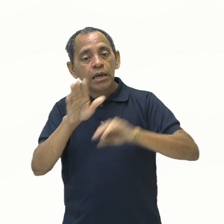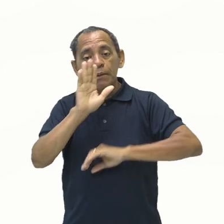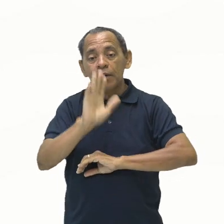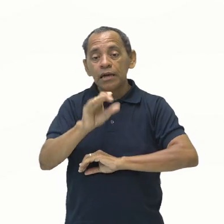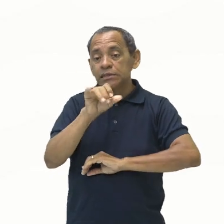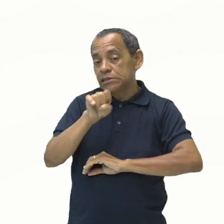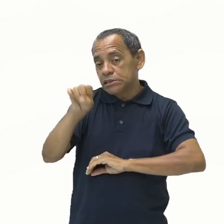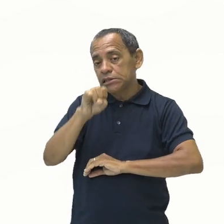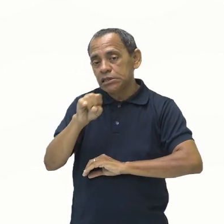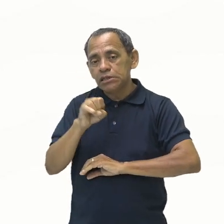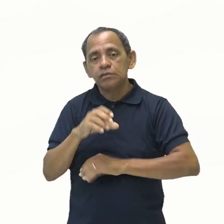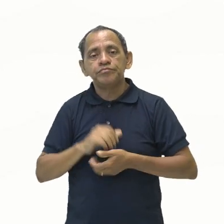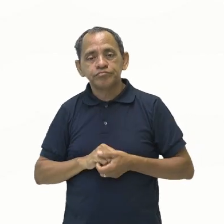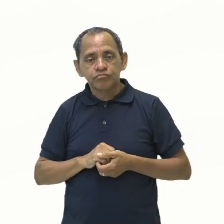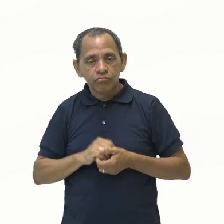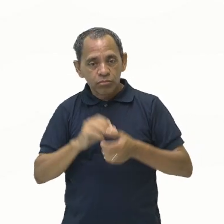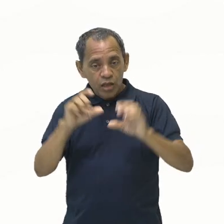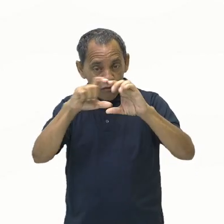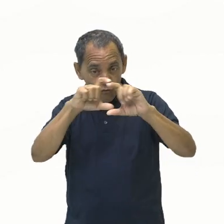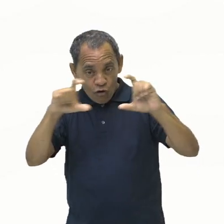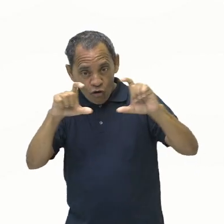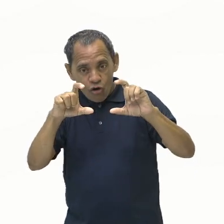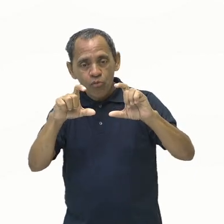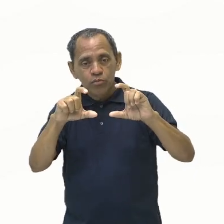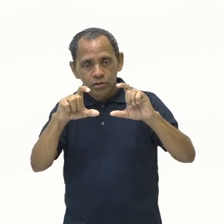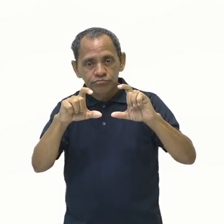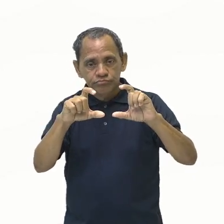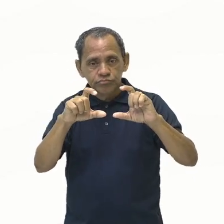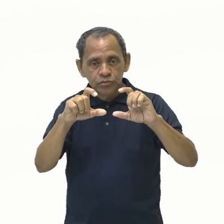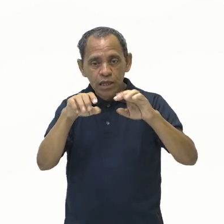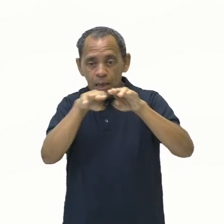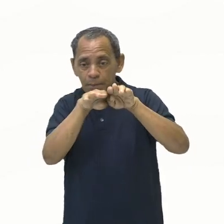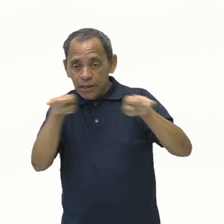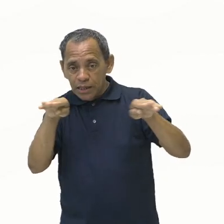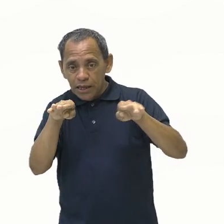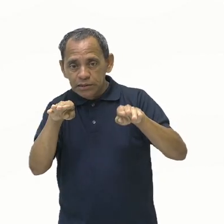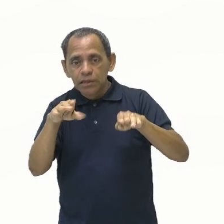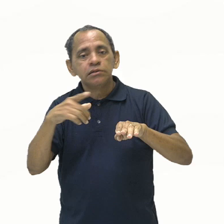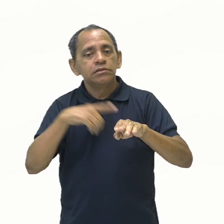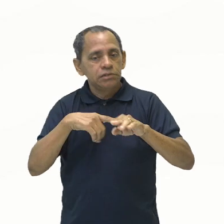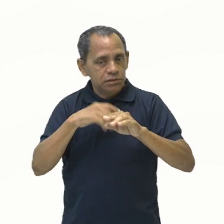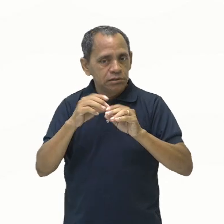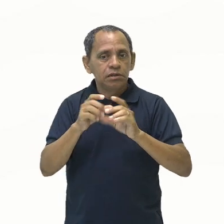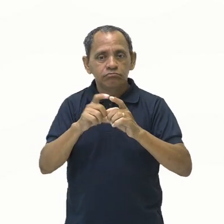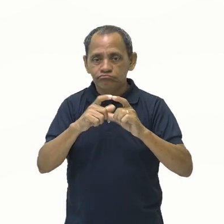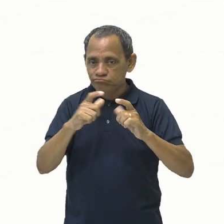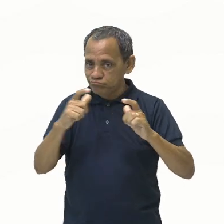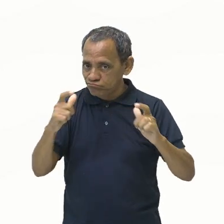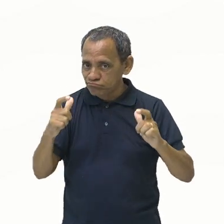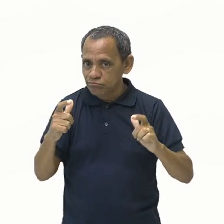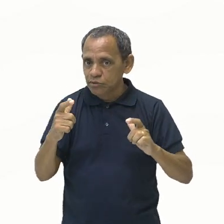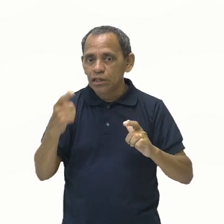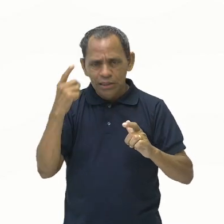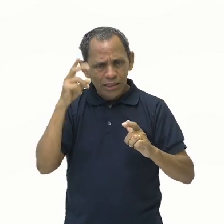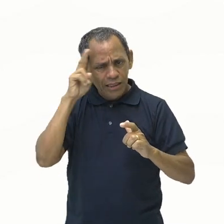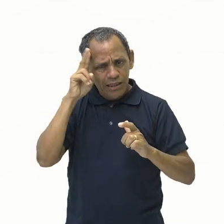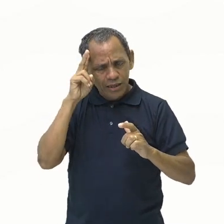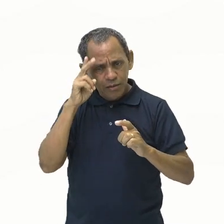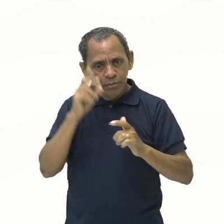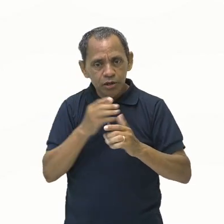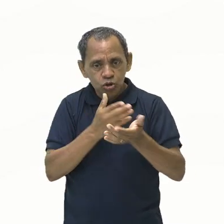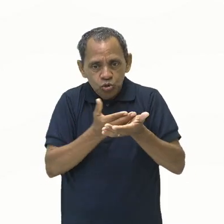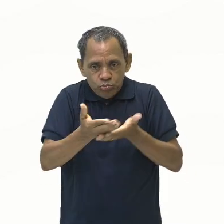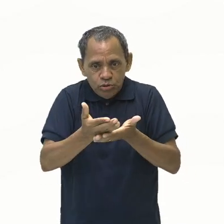for colocar a fórmula estrutural plana para aquela cadeia enorme que nós vimos no início da nossa aula, a gente vai se